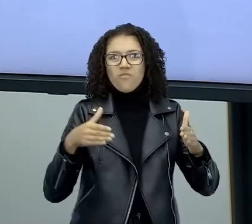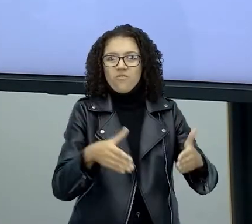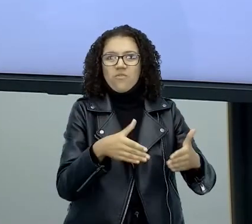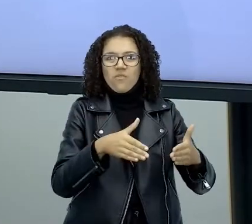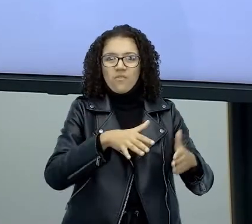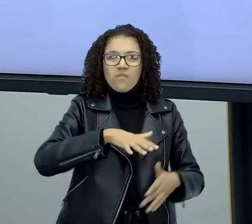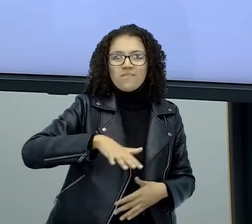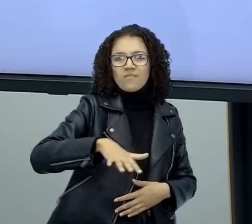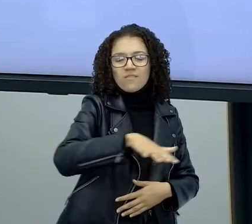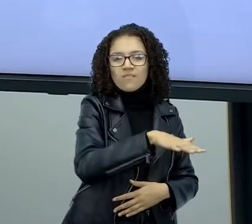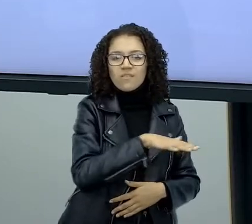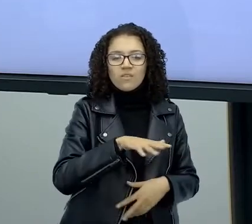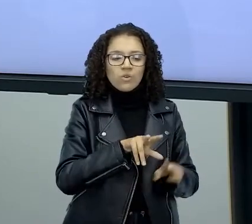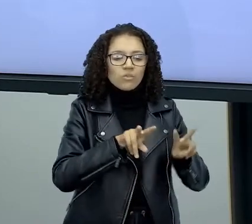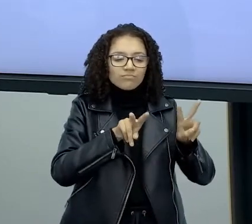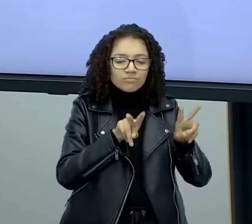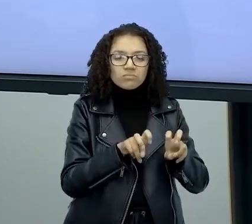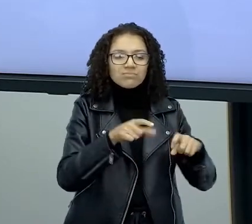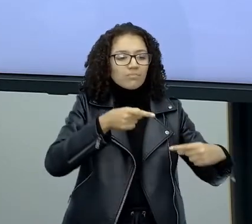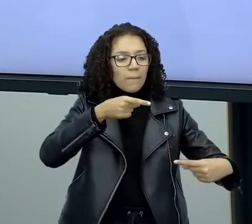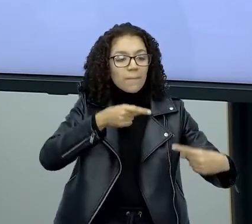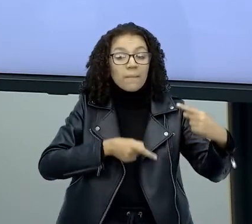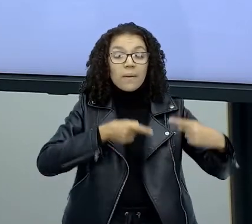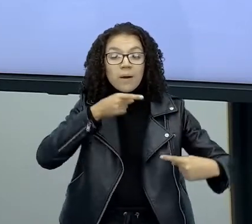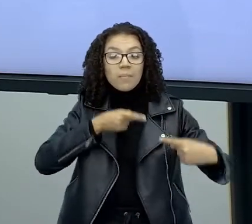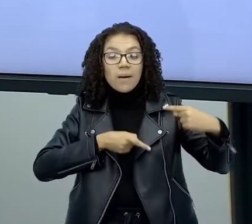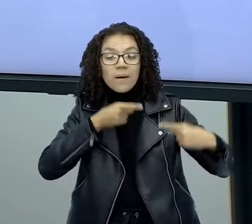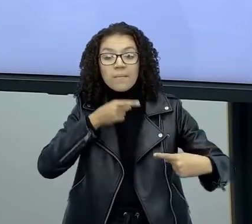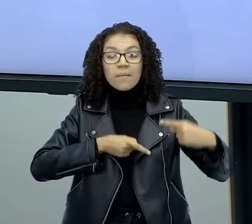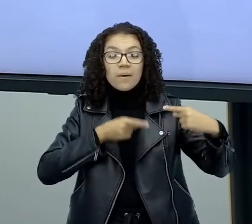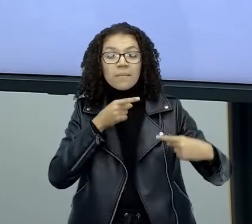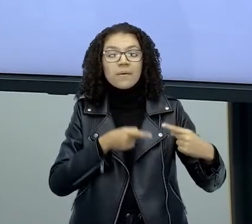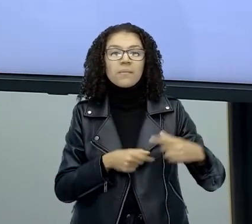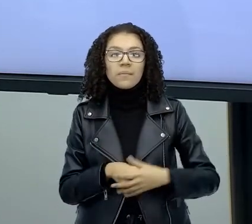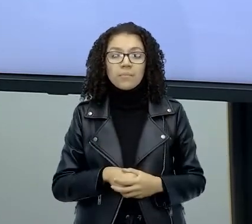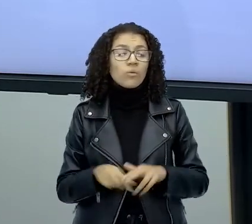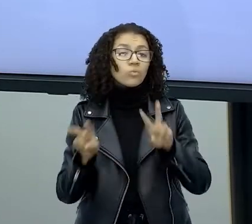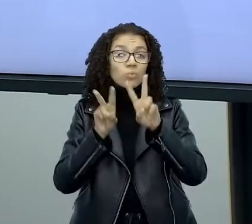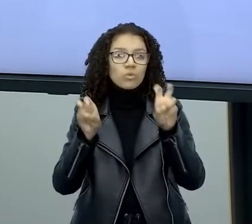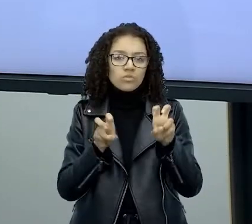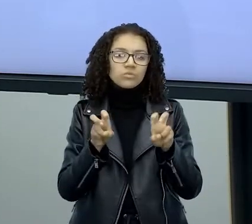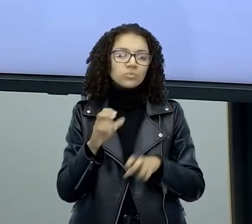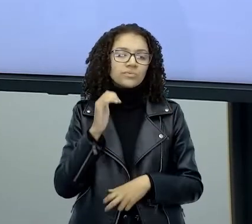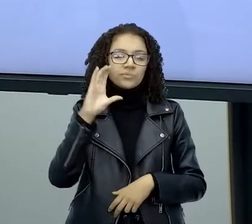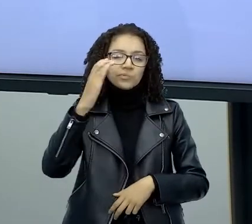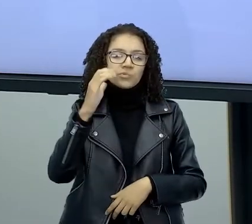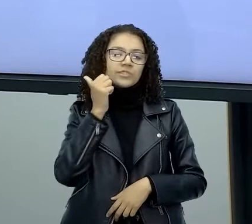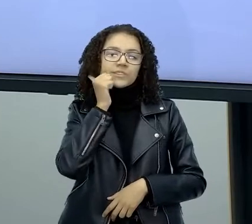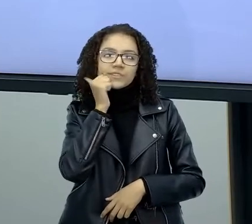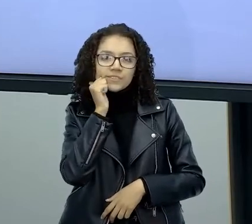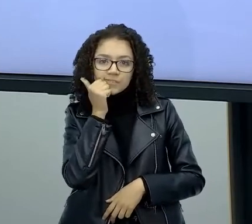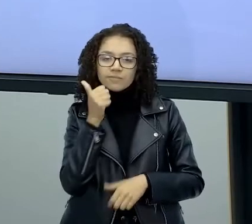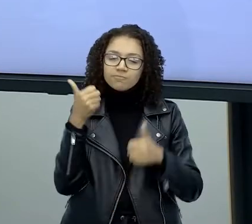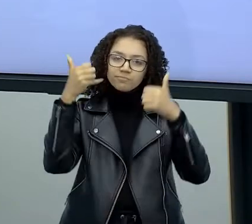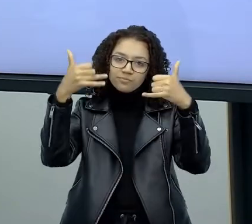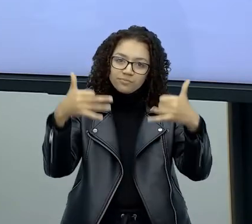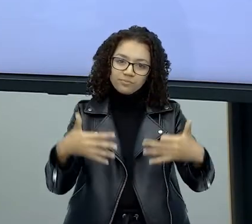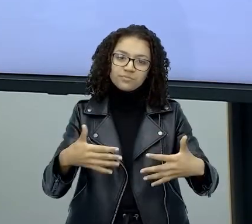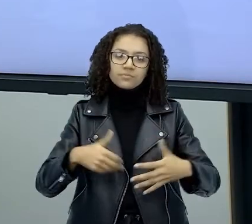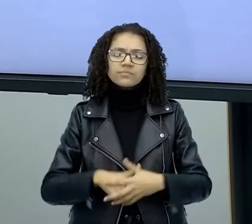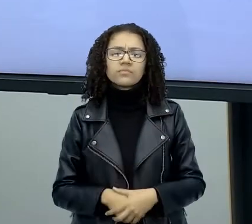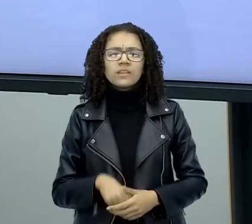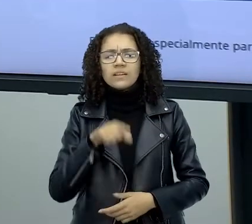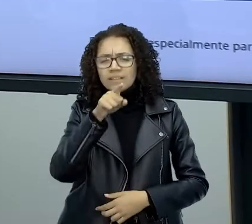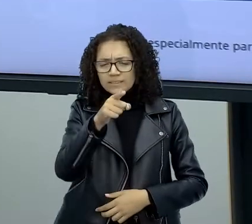no diálogo e no debate sobre questões que envolvem a ciência. Então é por isso que eu sempre trago para vocês assim.